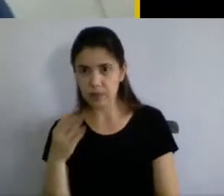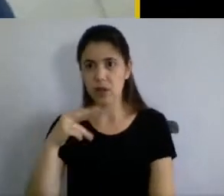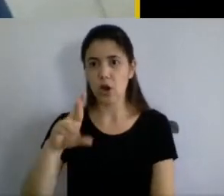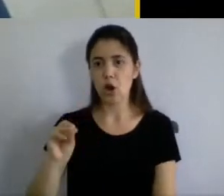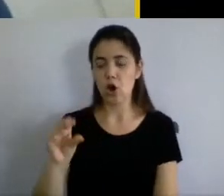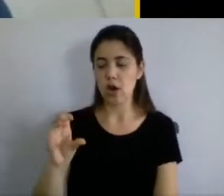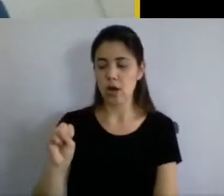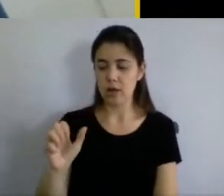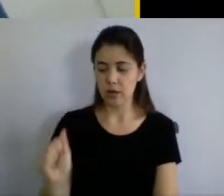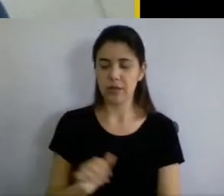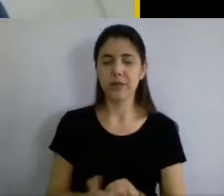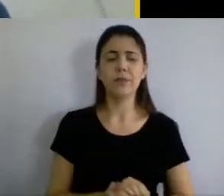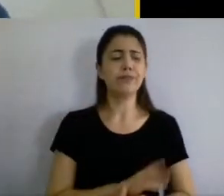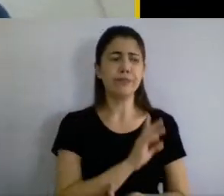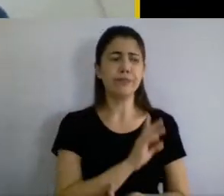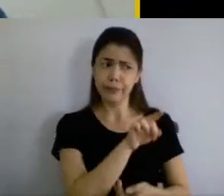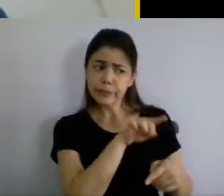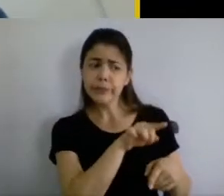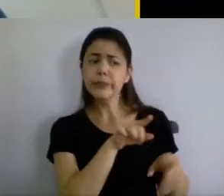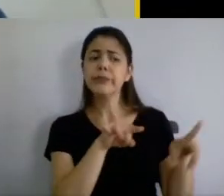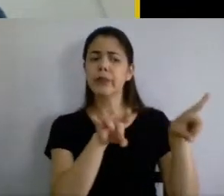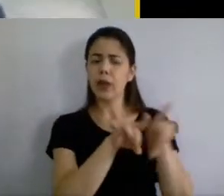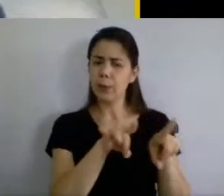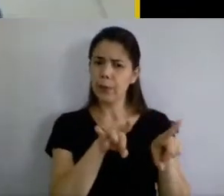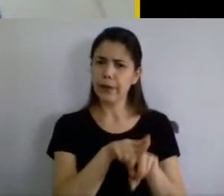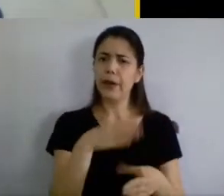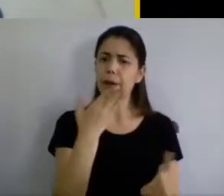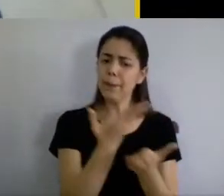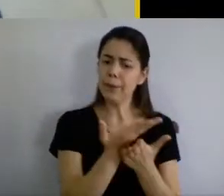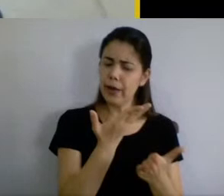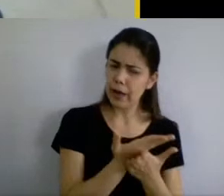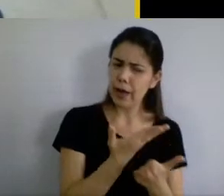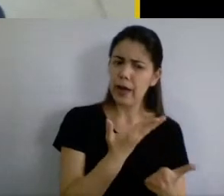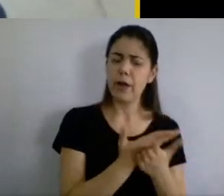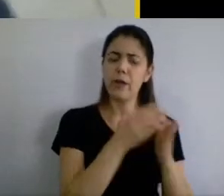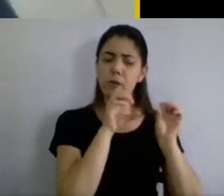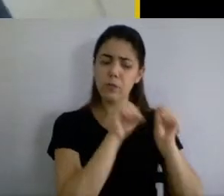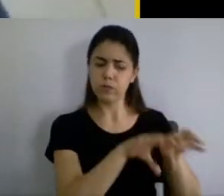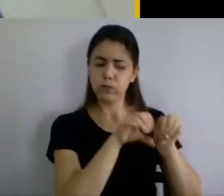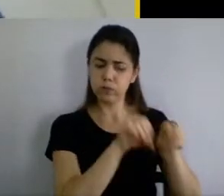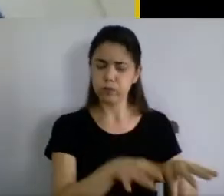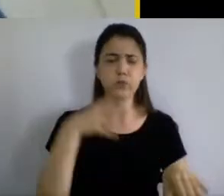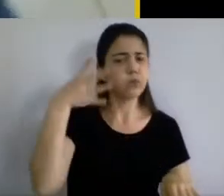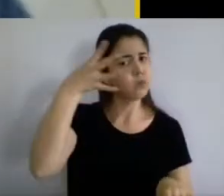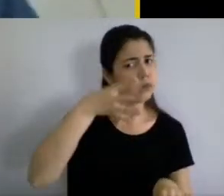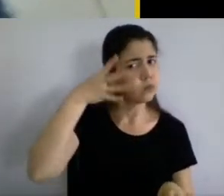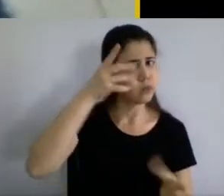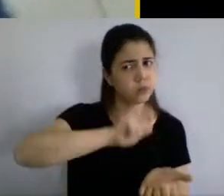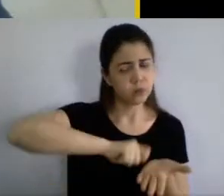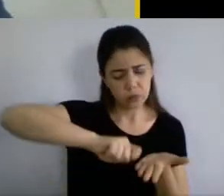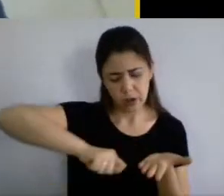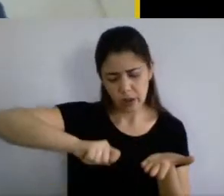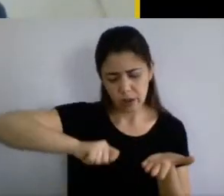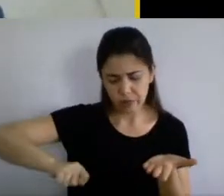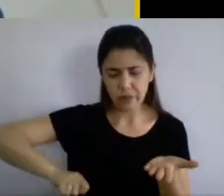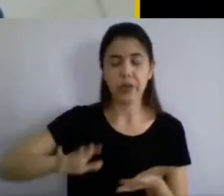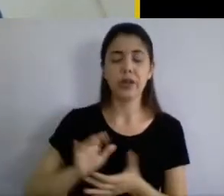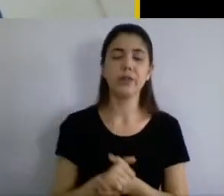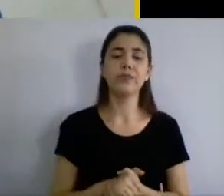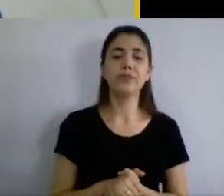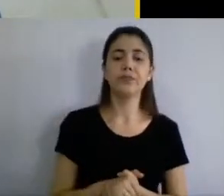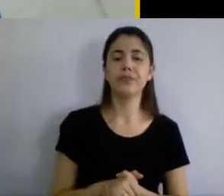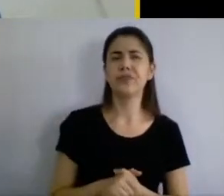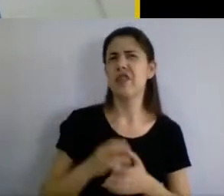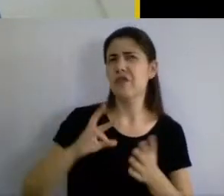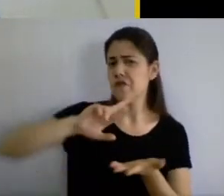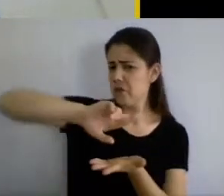e deu aulas e palestras memoráveis sobre diversos outros autores. Cito só alguns aqui. Por exemplo, Machado de